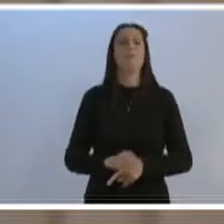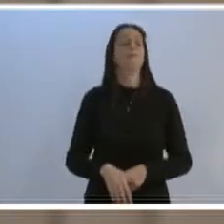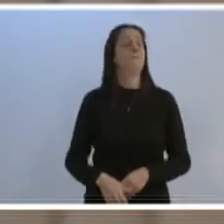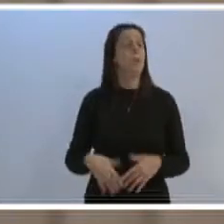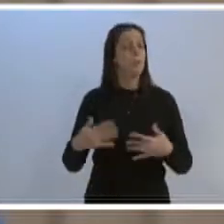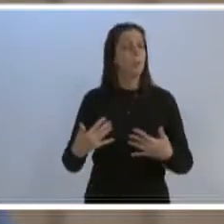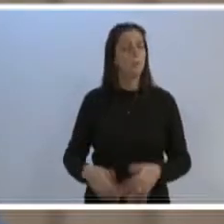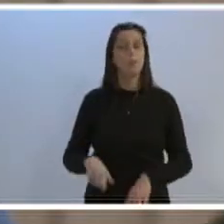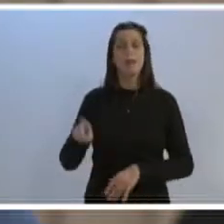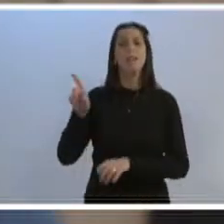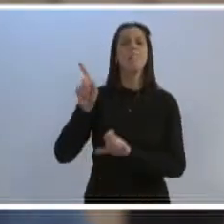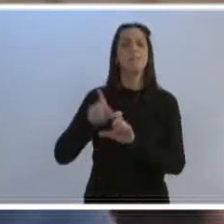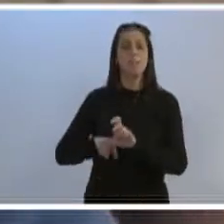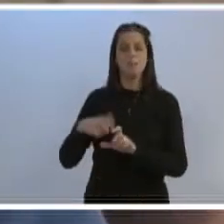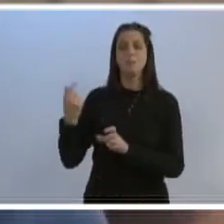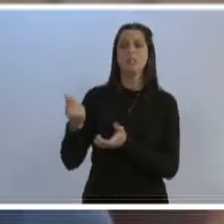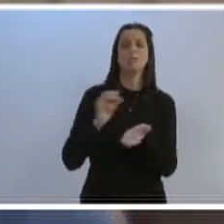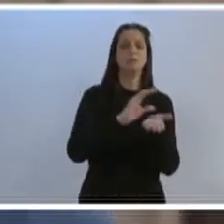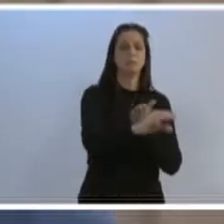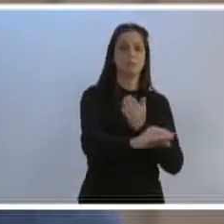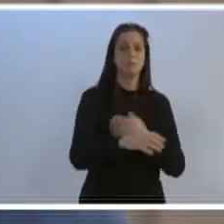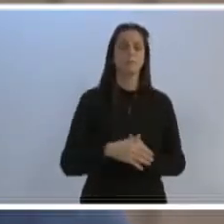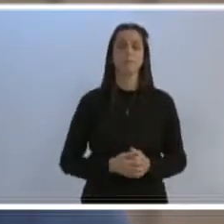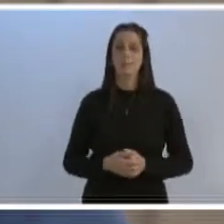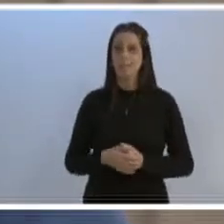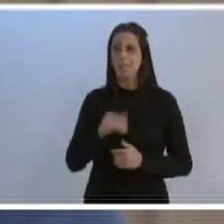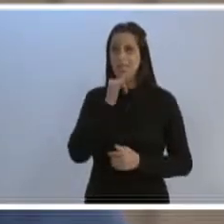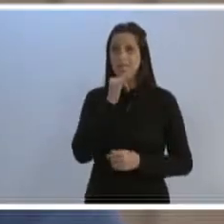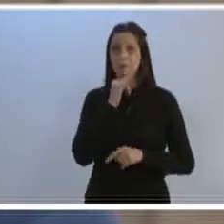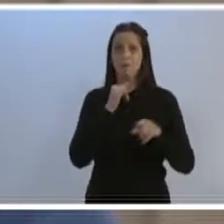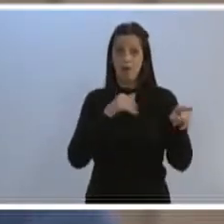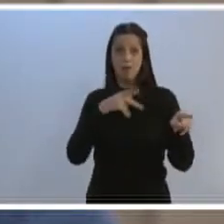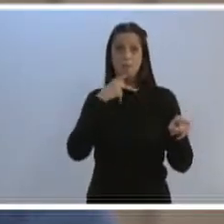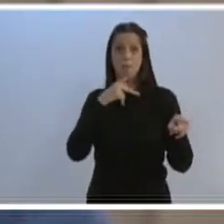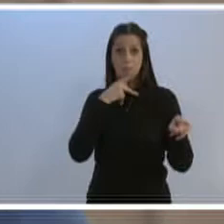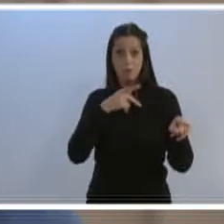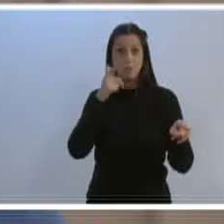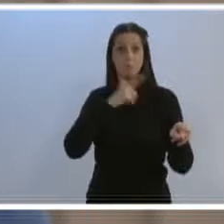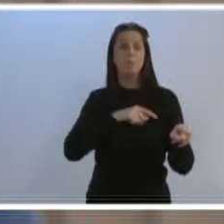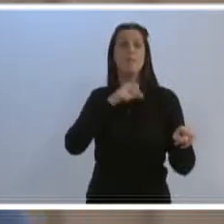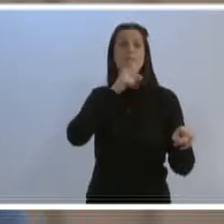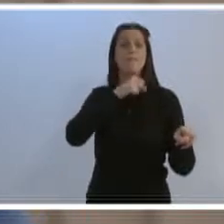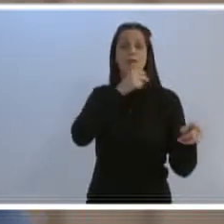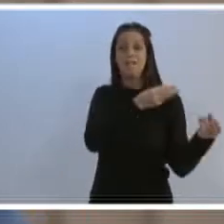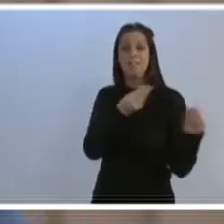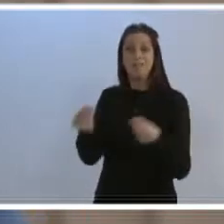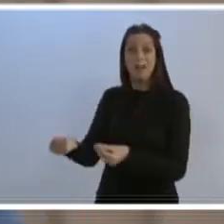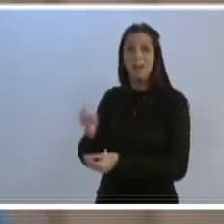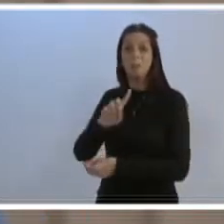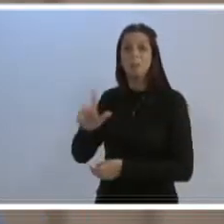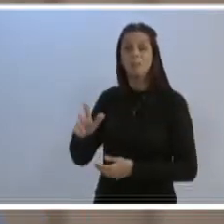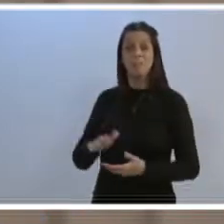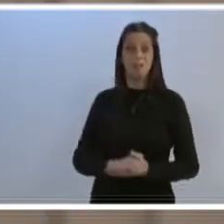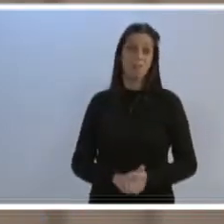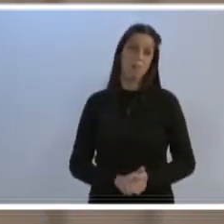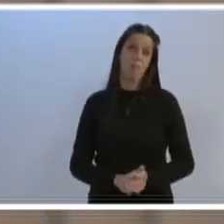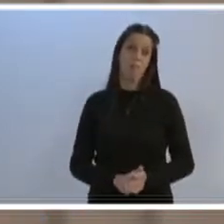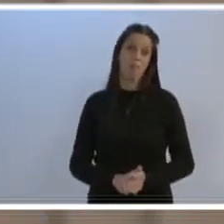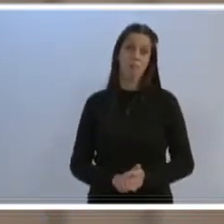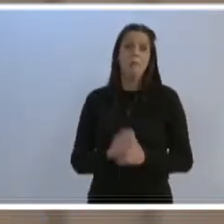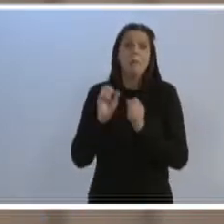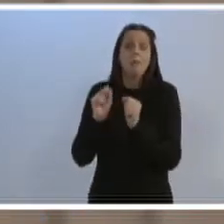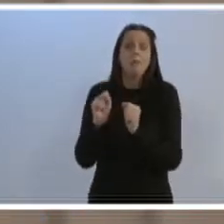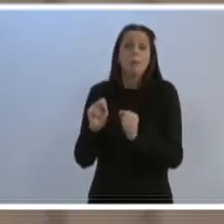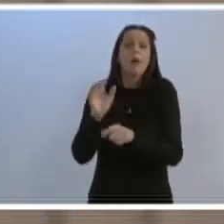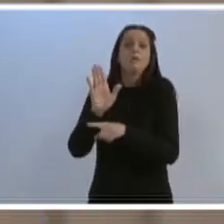executado na paulo quando ele disse eu vou lá em pomerode brigar para conseguir um lance a velha usada lá para trazer pra cá usada para blumenau para poder dar um